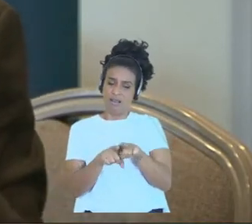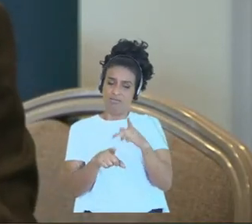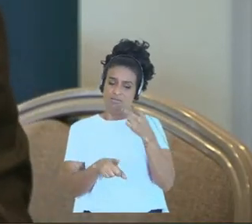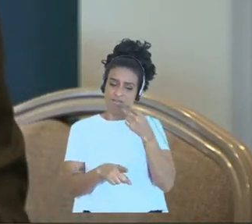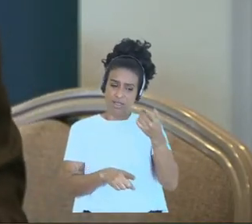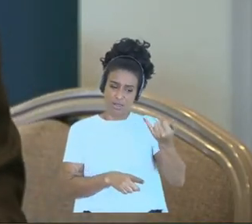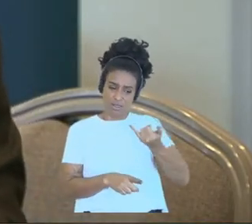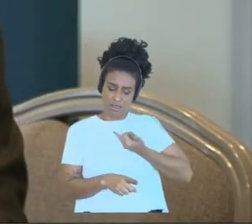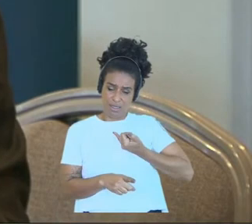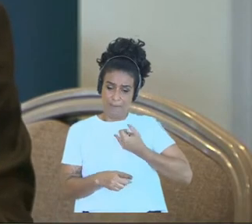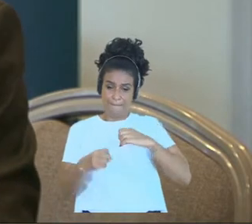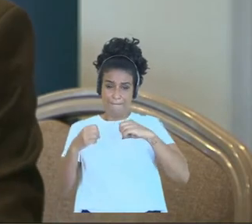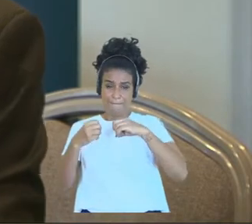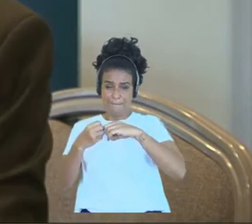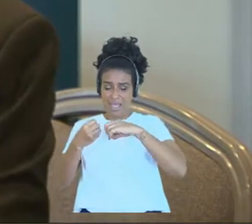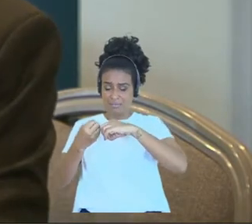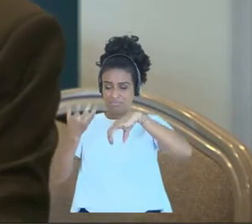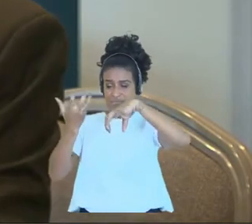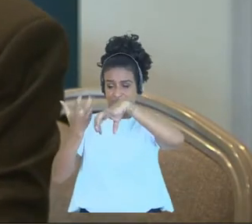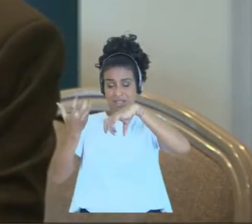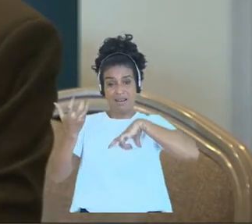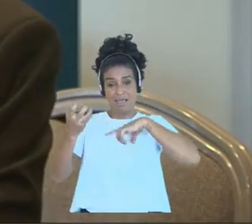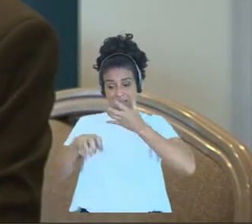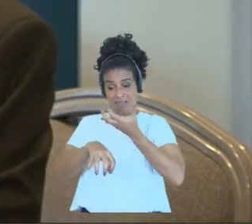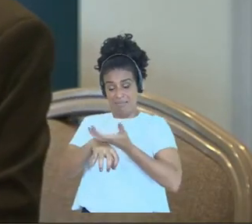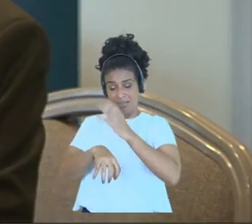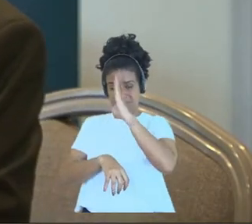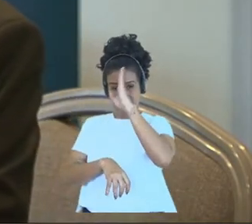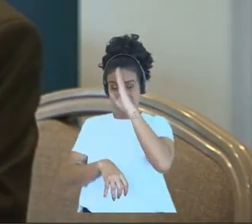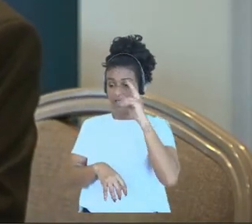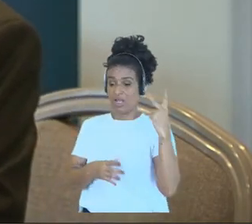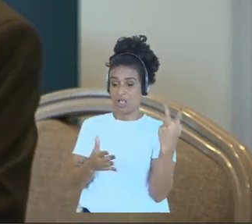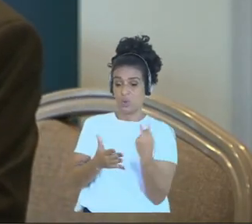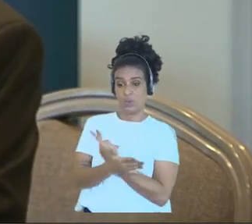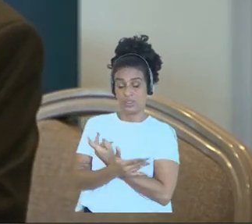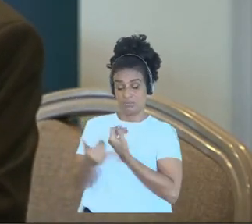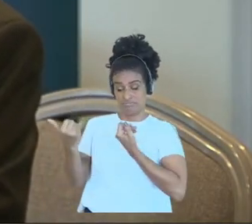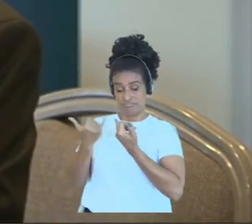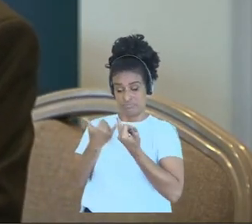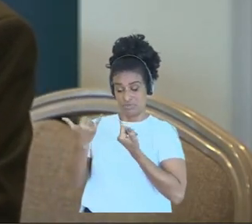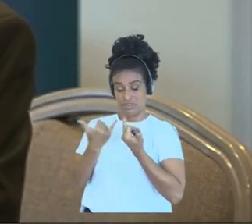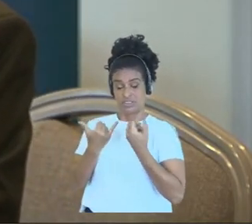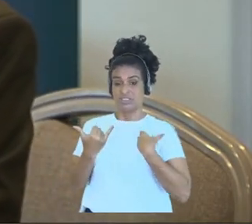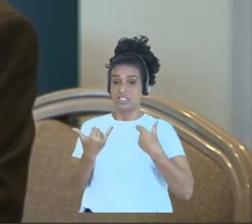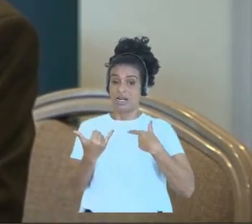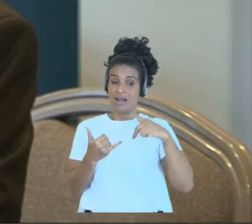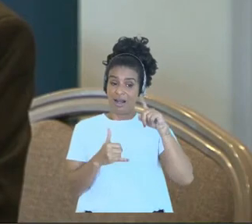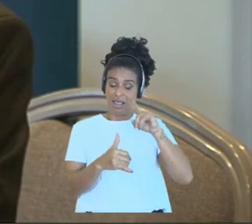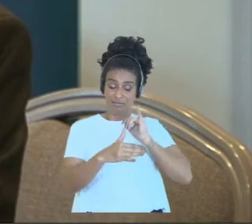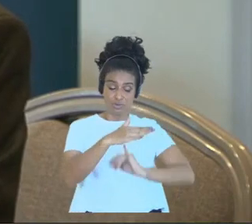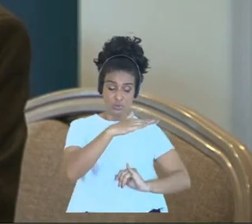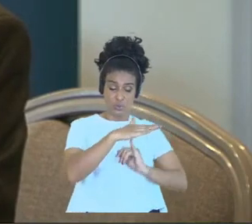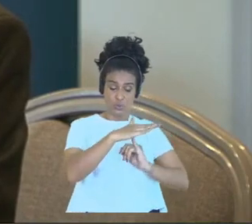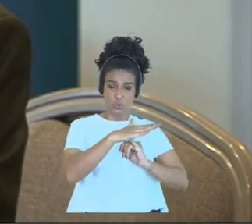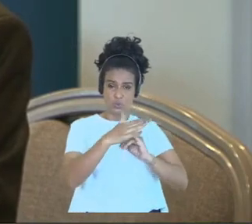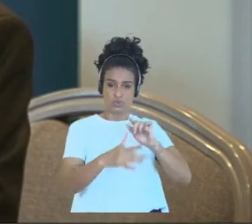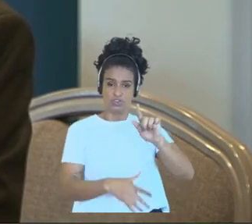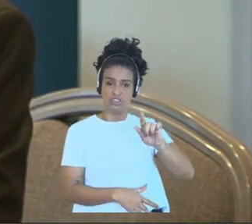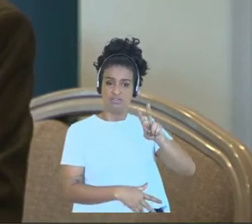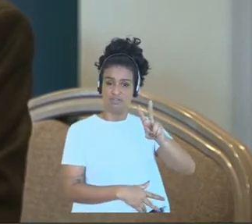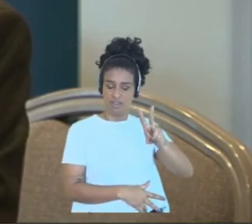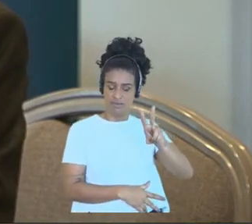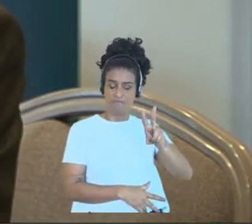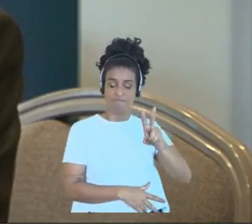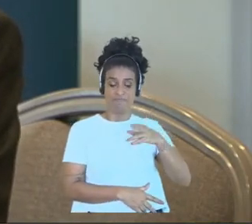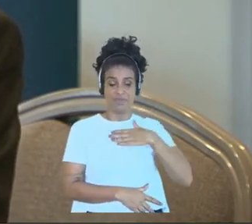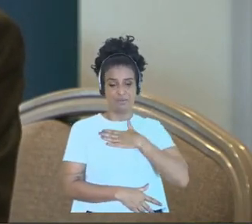na Praça dos Três Poderes, então tudo que está acontecendo em Brasília chega muito diretamente na GV e vai ser um prazer te ouvir.